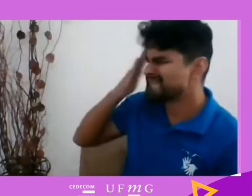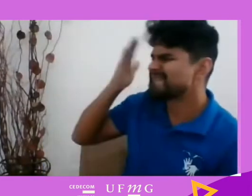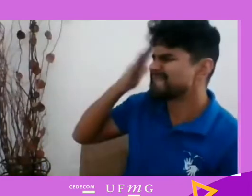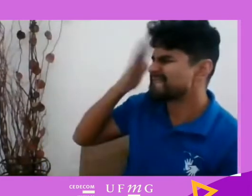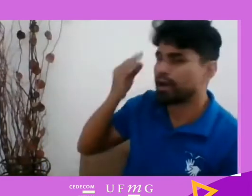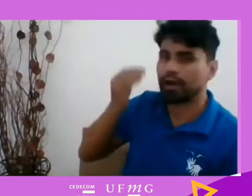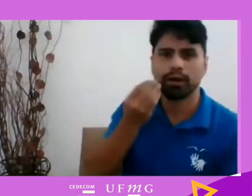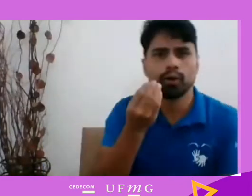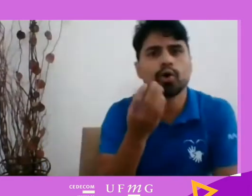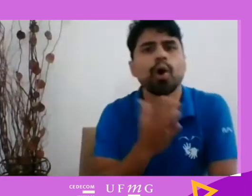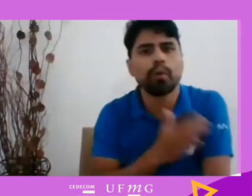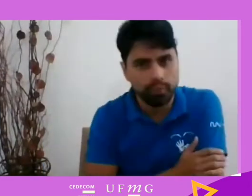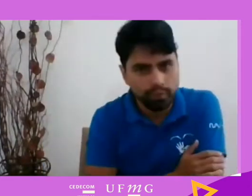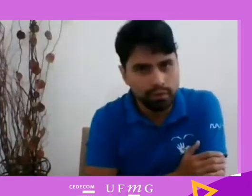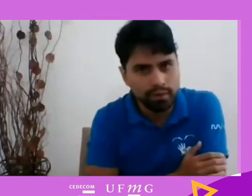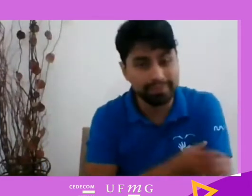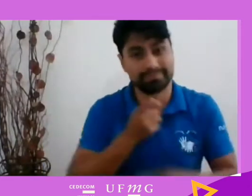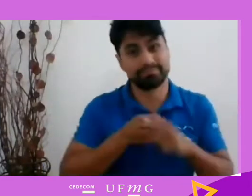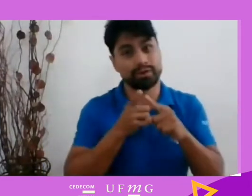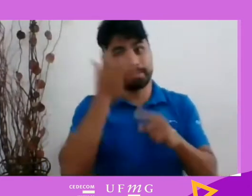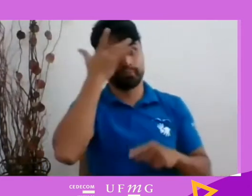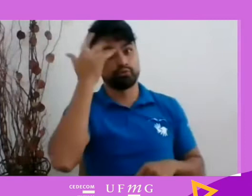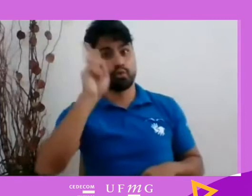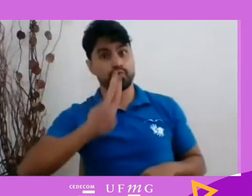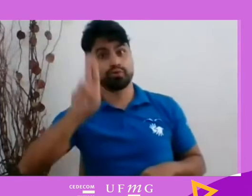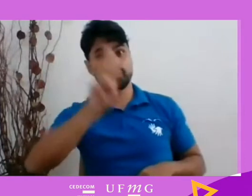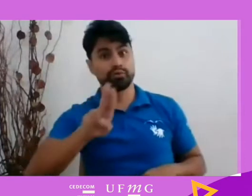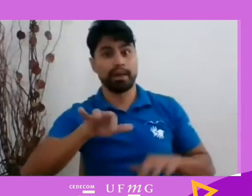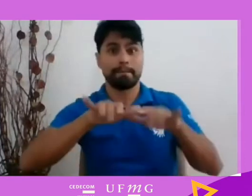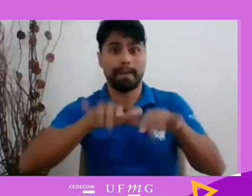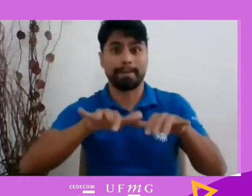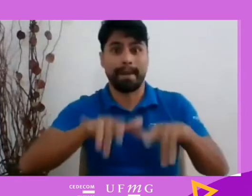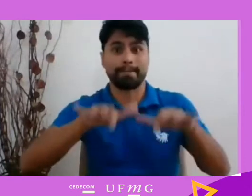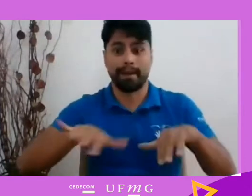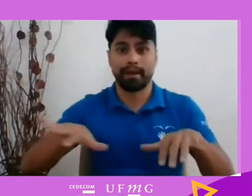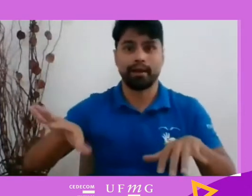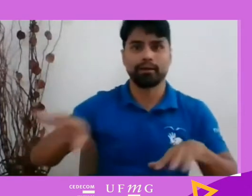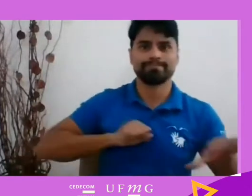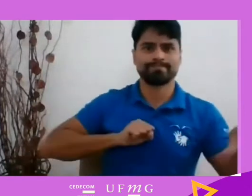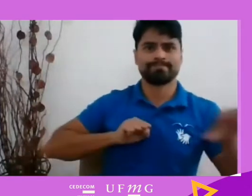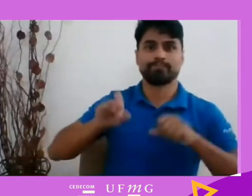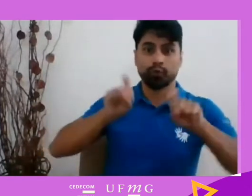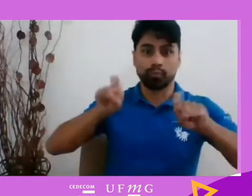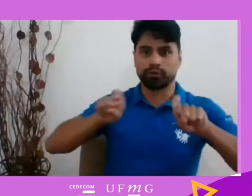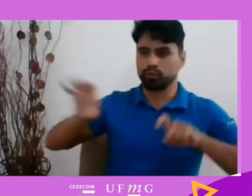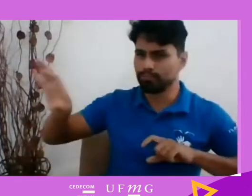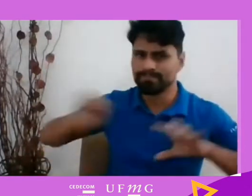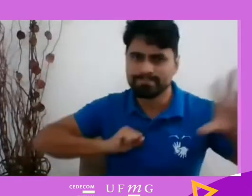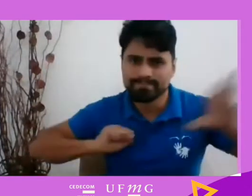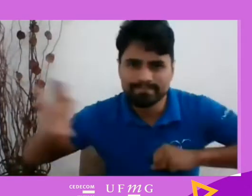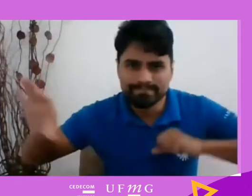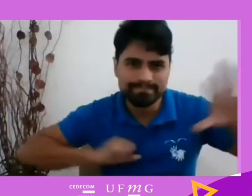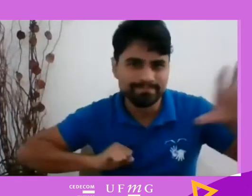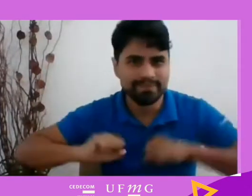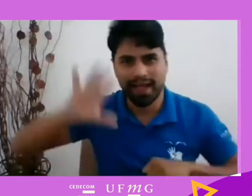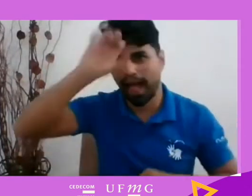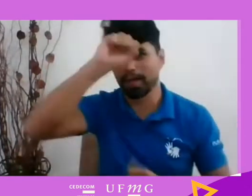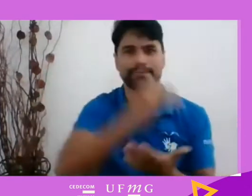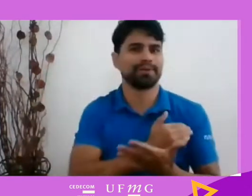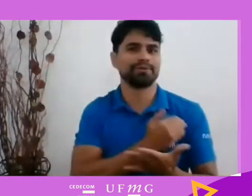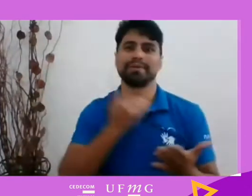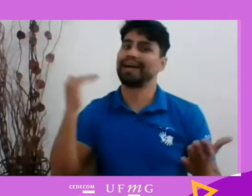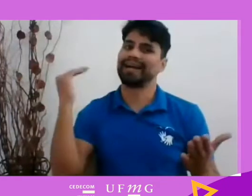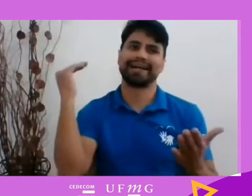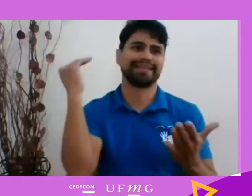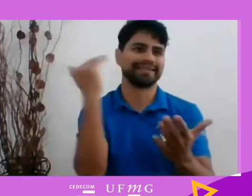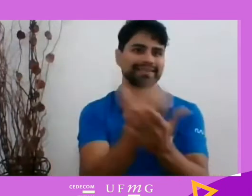E mais ele nos recomenda e mais a gente aprende com eles. Então, essa é a cara da dinâmica das redes